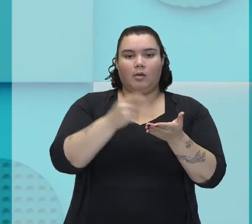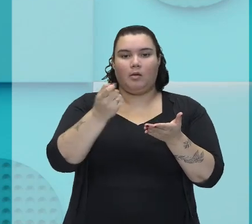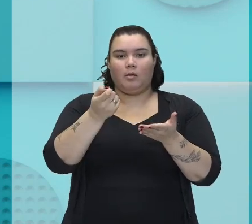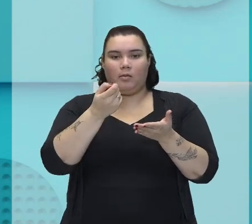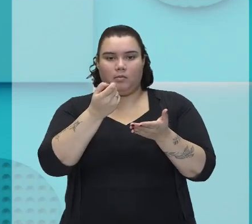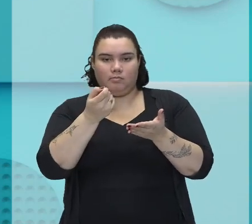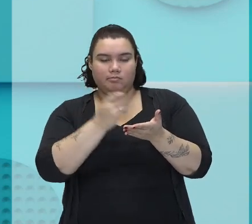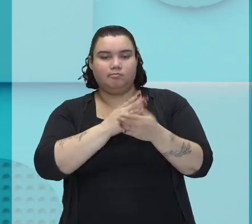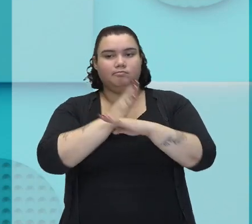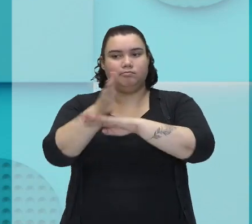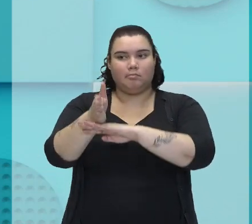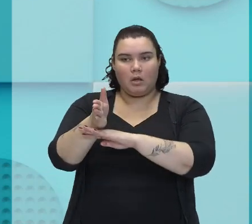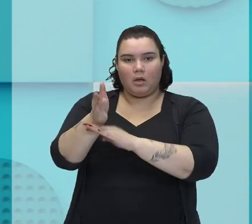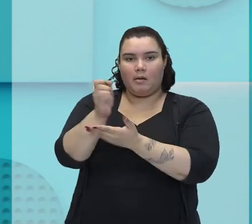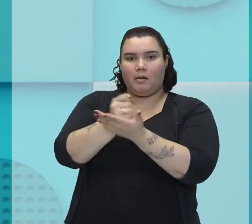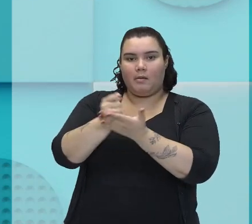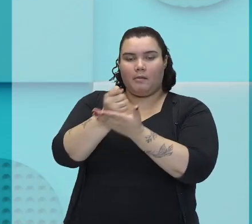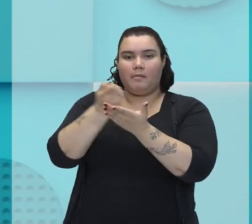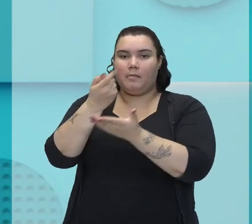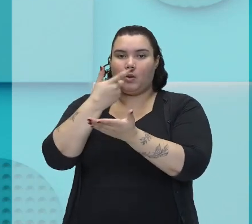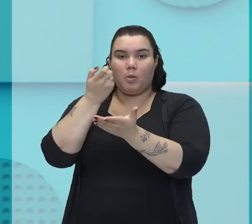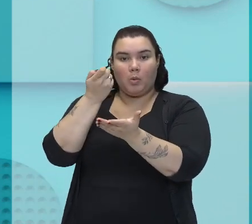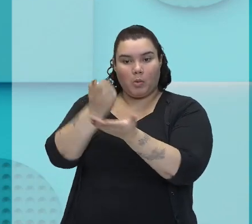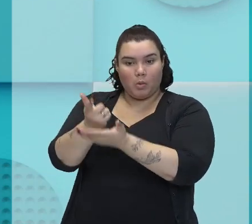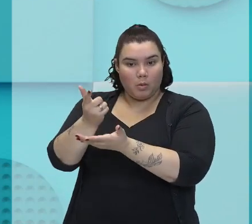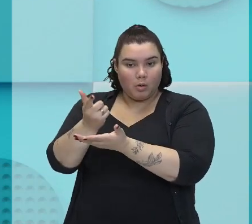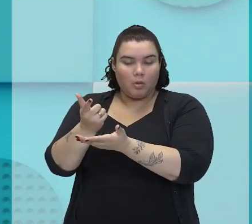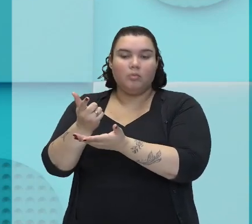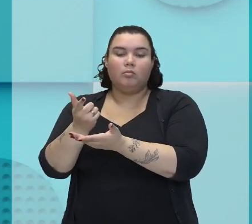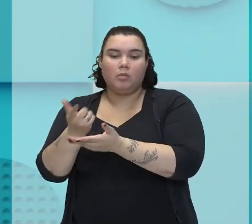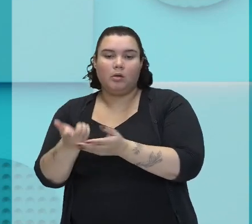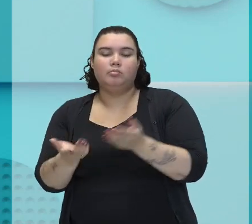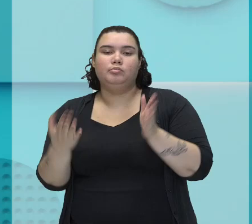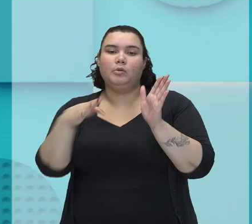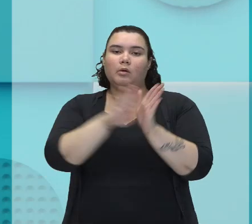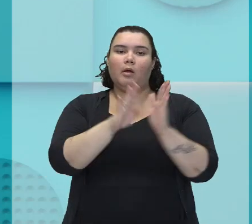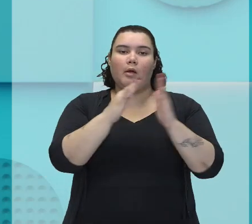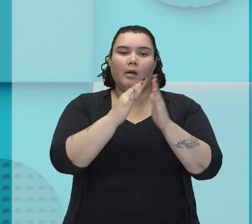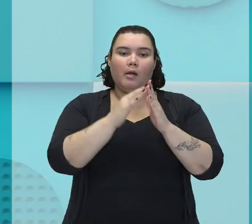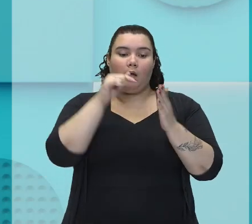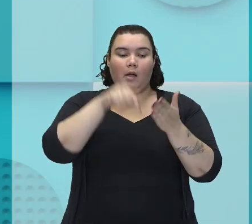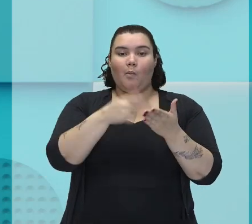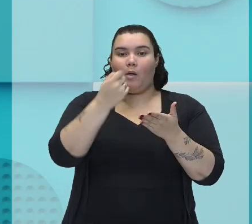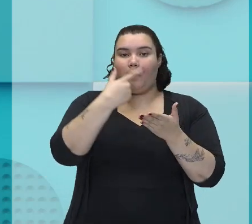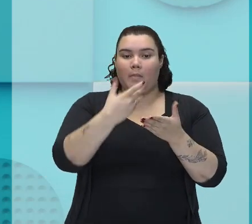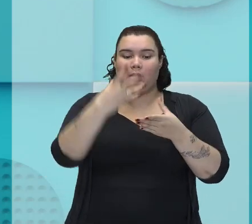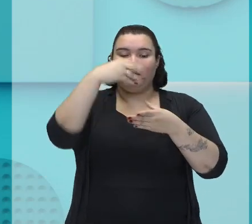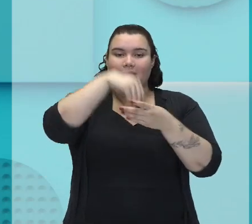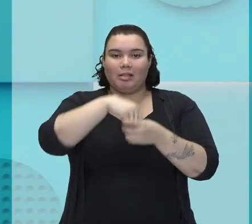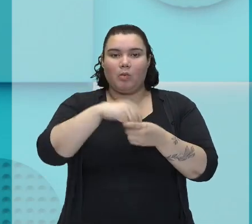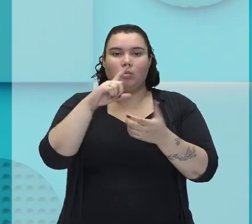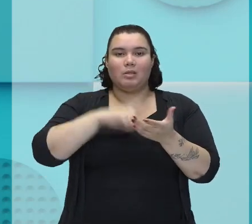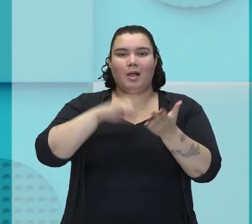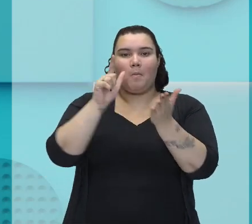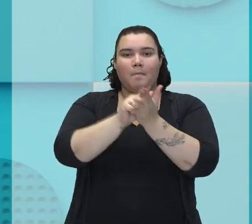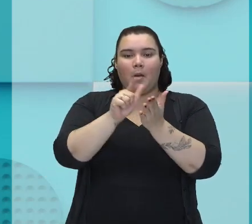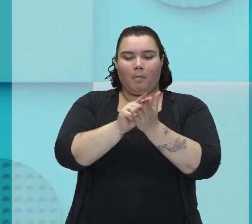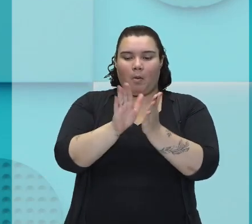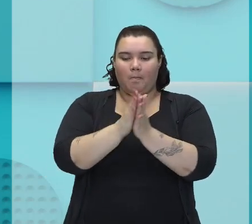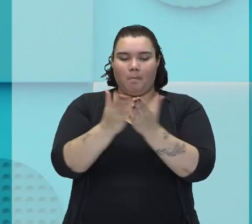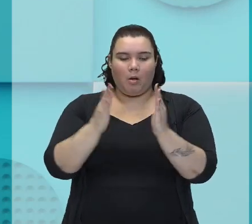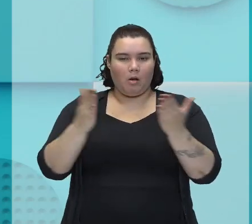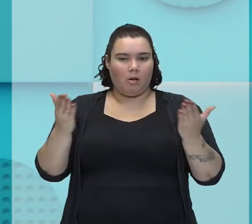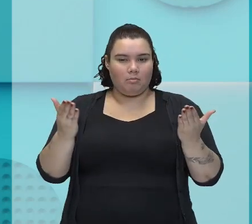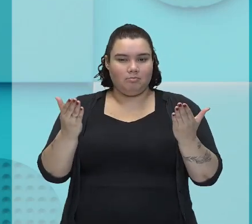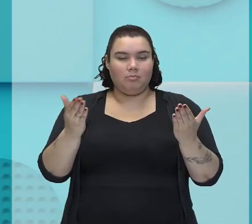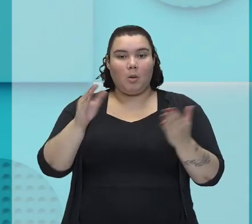a gente vai à farmácia, compra o remédio e no remédio tem a bula. E justamente na bula